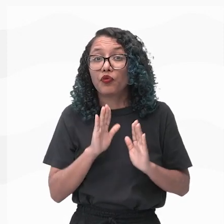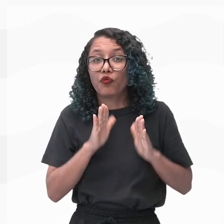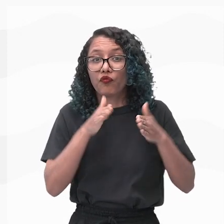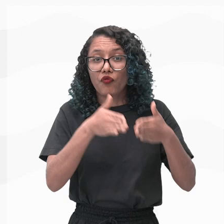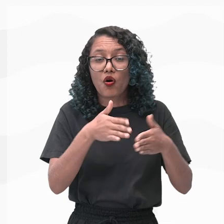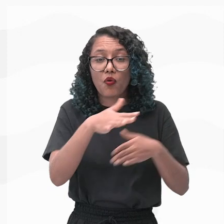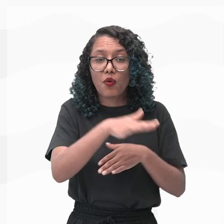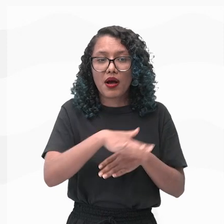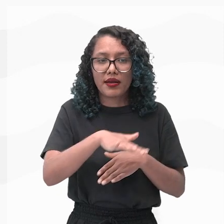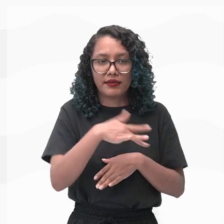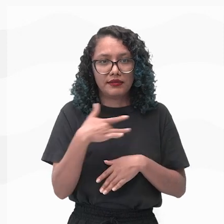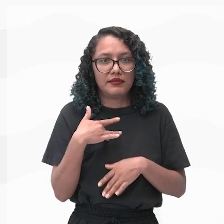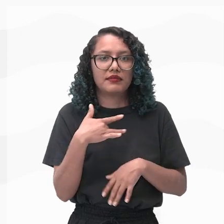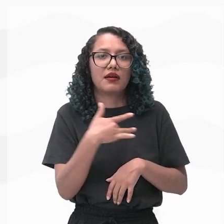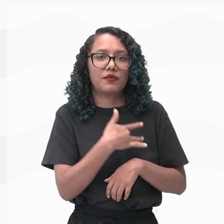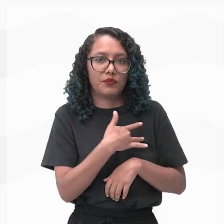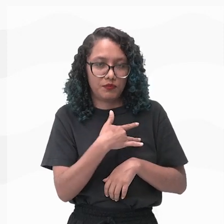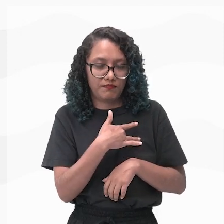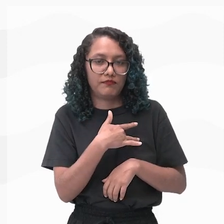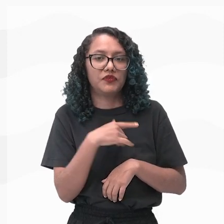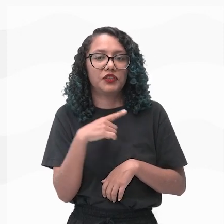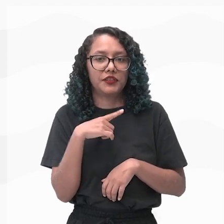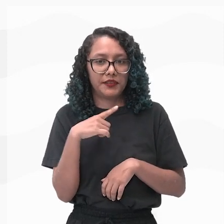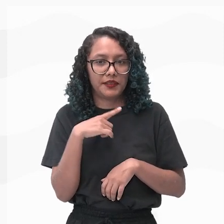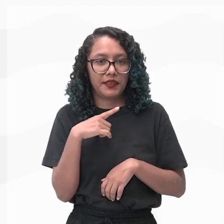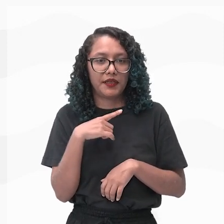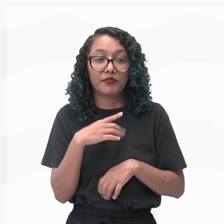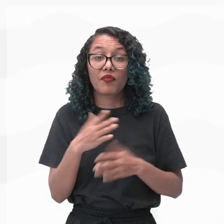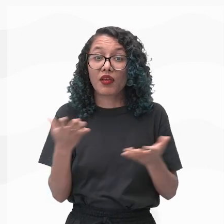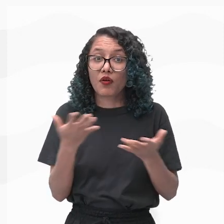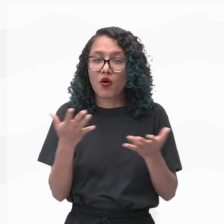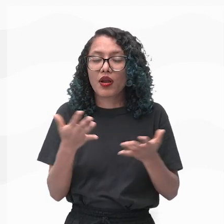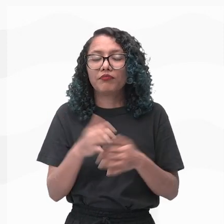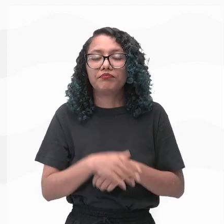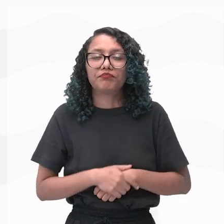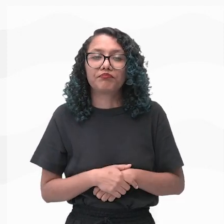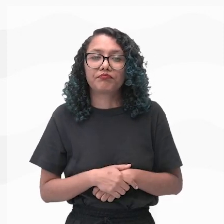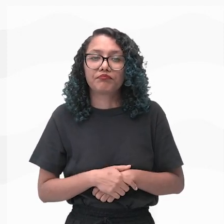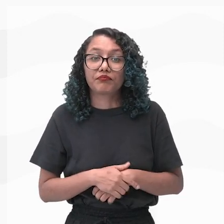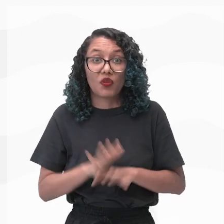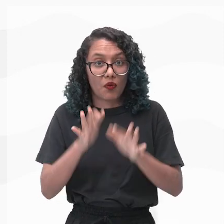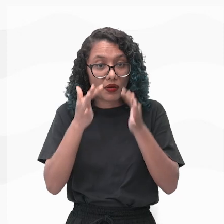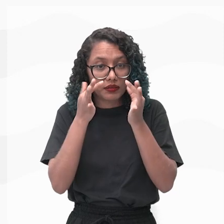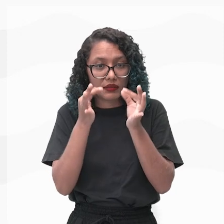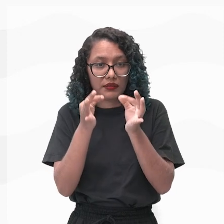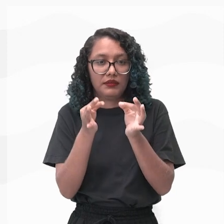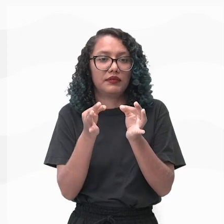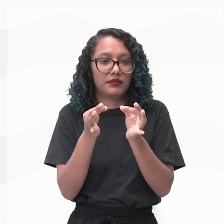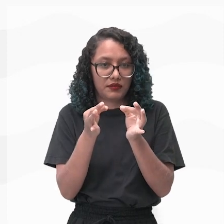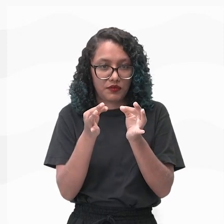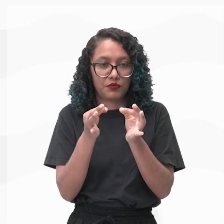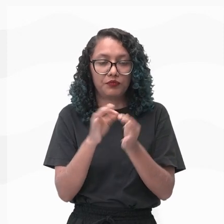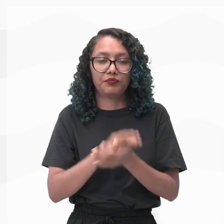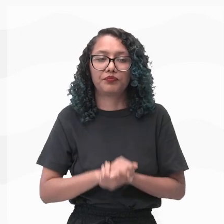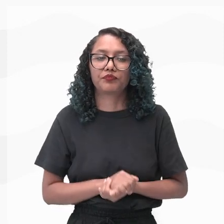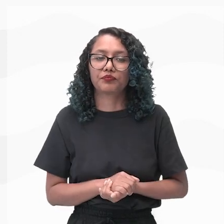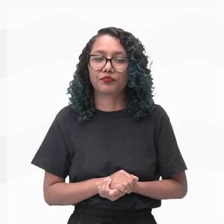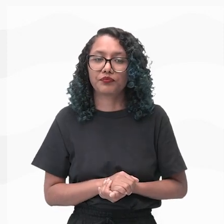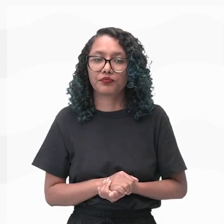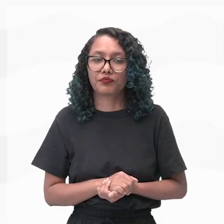aqui eu gostaria, né, de trazer uma atenção para essa questão dos serviços de